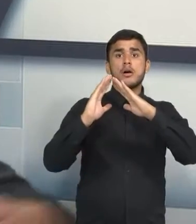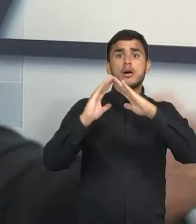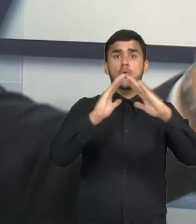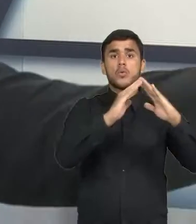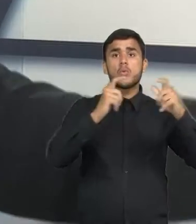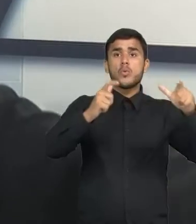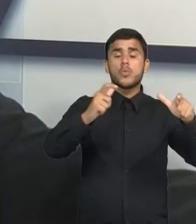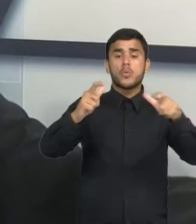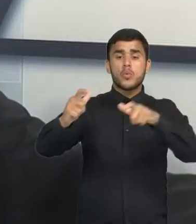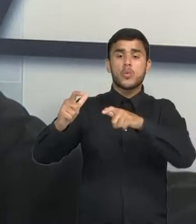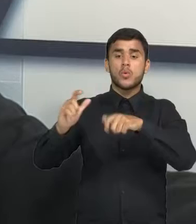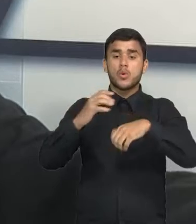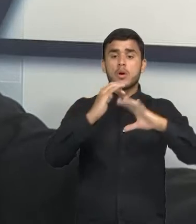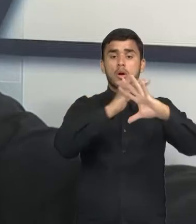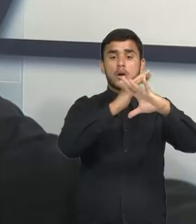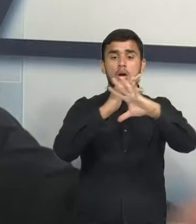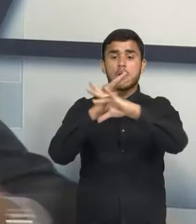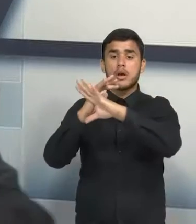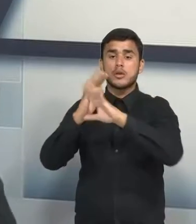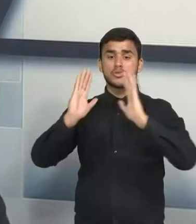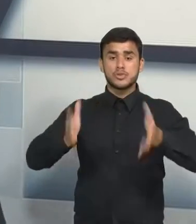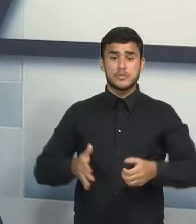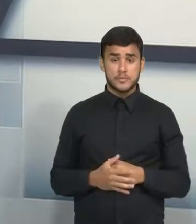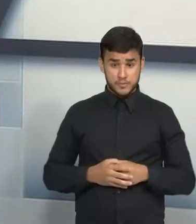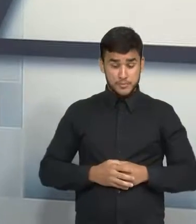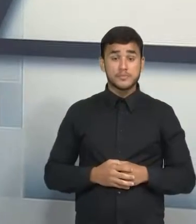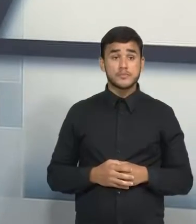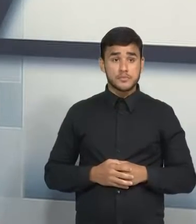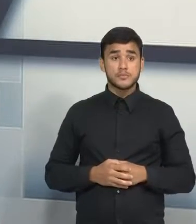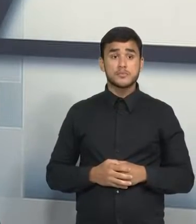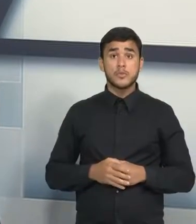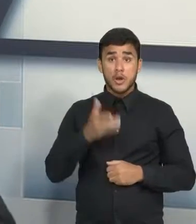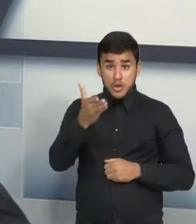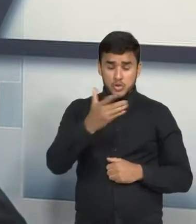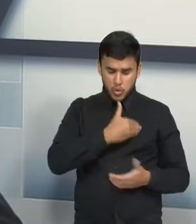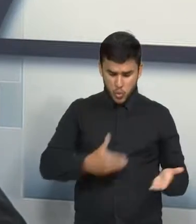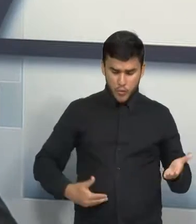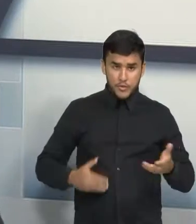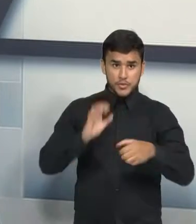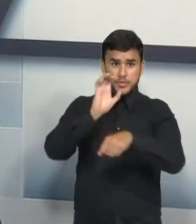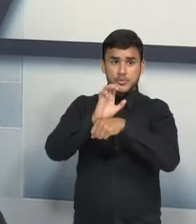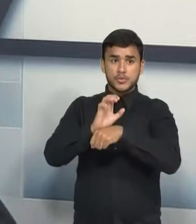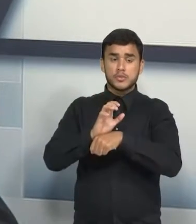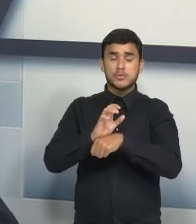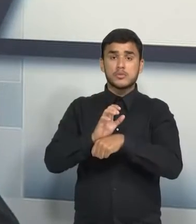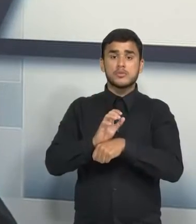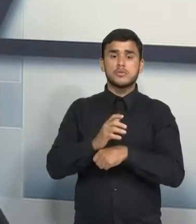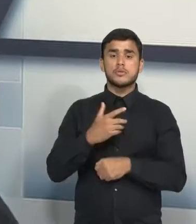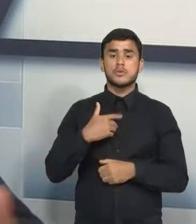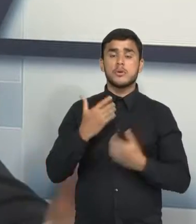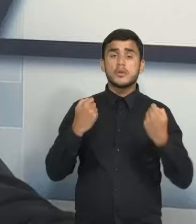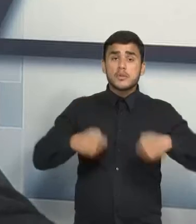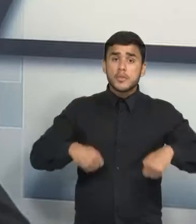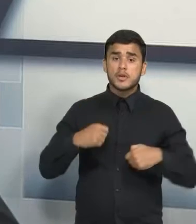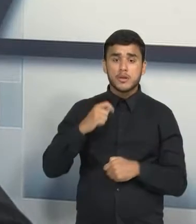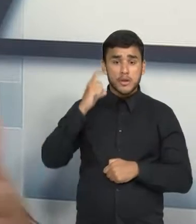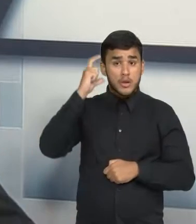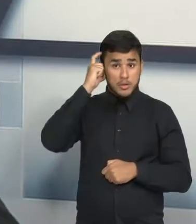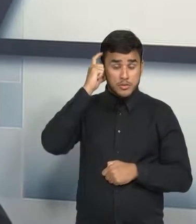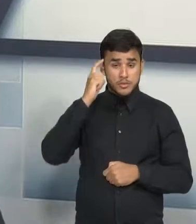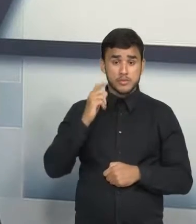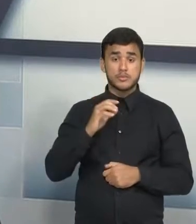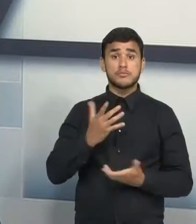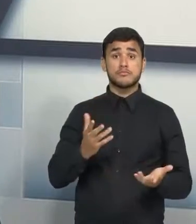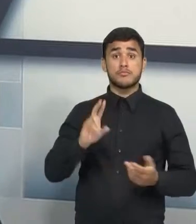mais? Poderia, né, Luiz? Não só o governo do Estado, como os governos anteriores, o governo Cid Gomes, o governo Tasso, o